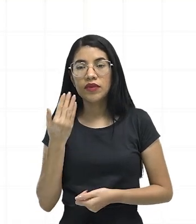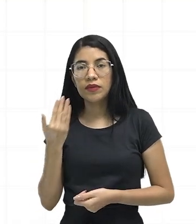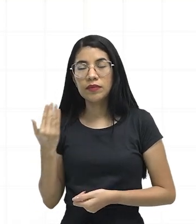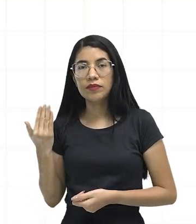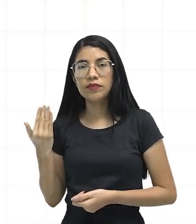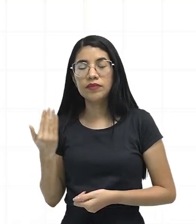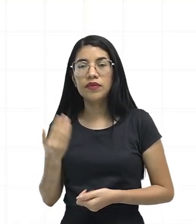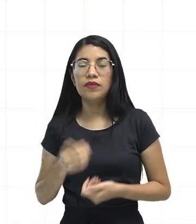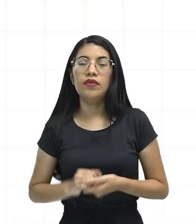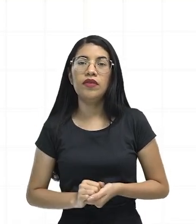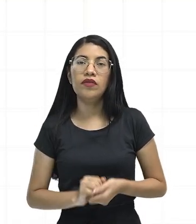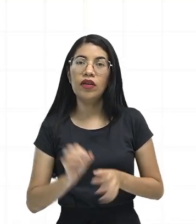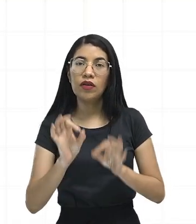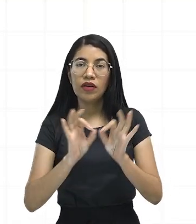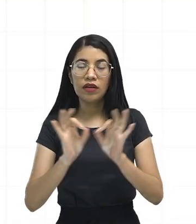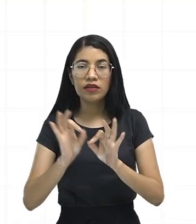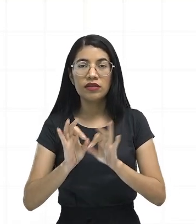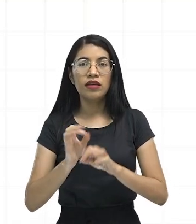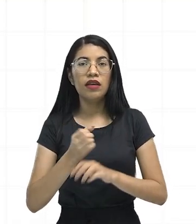o rol.